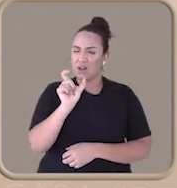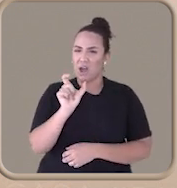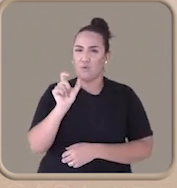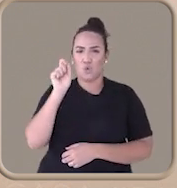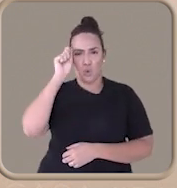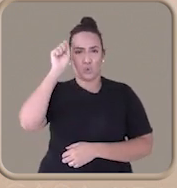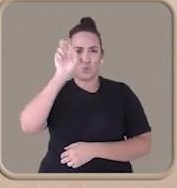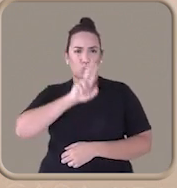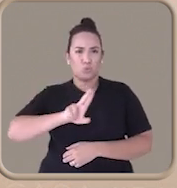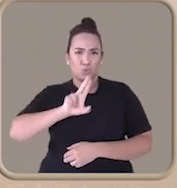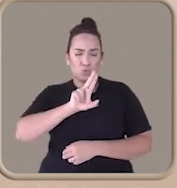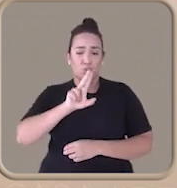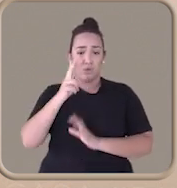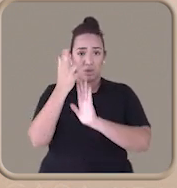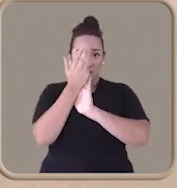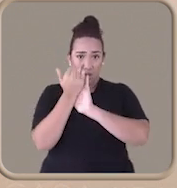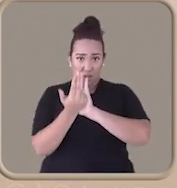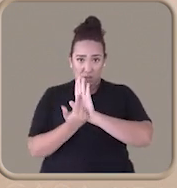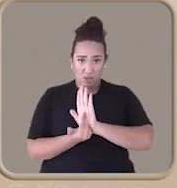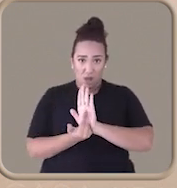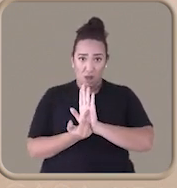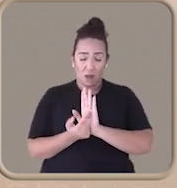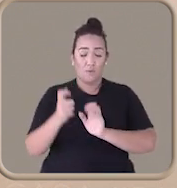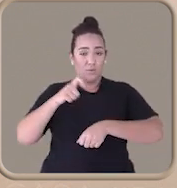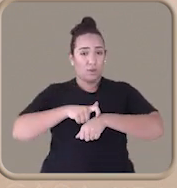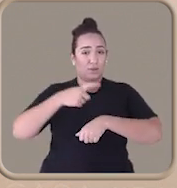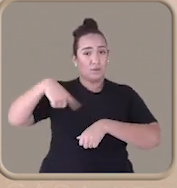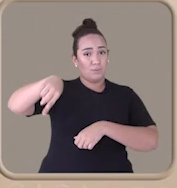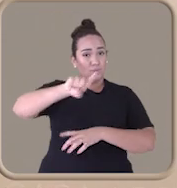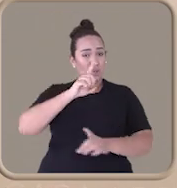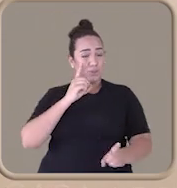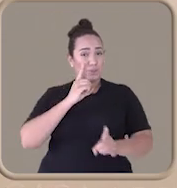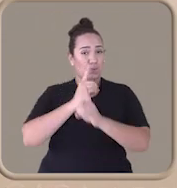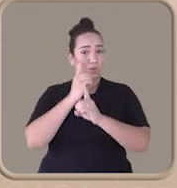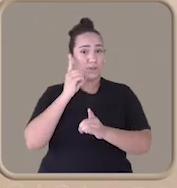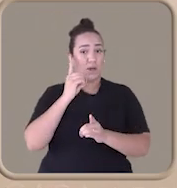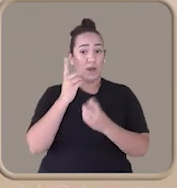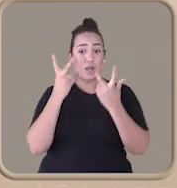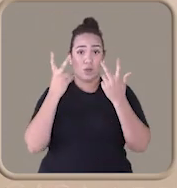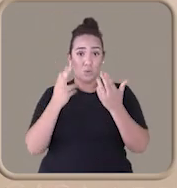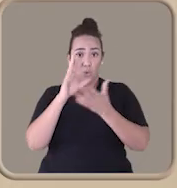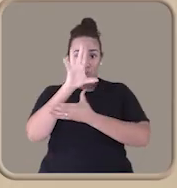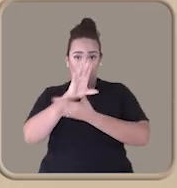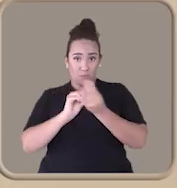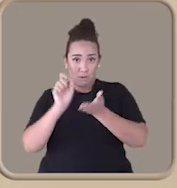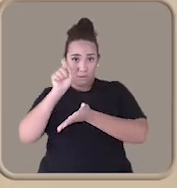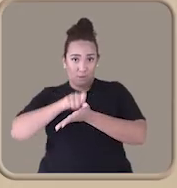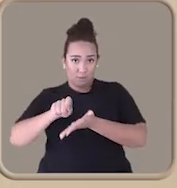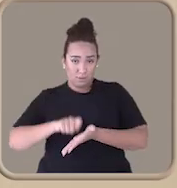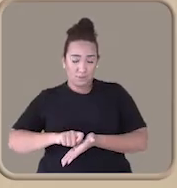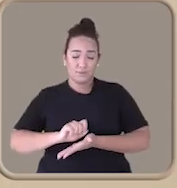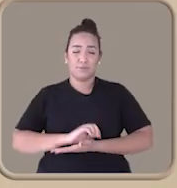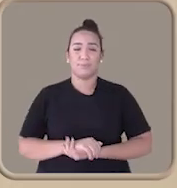para desenhar o gato? Vou te dar um tempinho para você encontrar e copiar no seu caderno, certo?